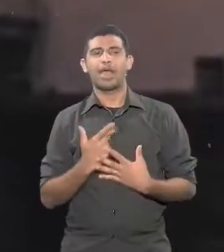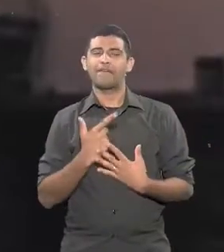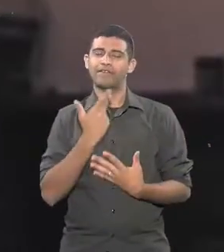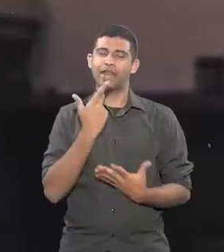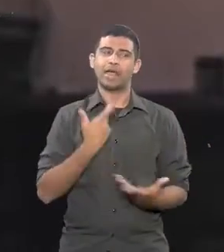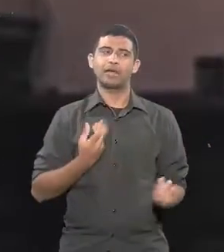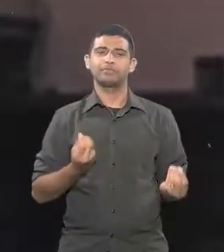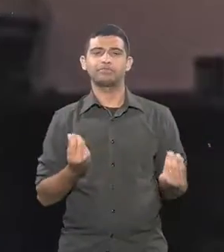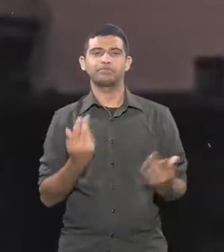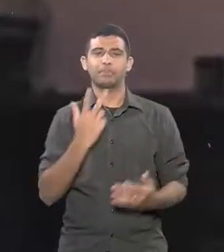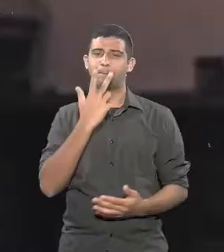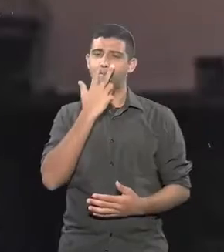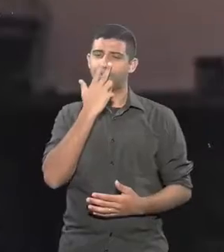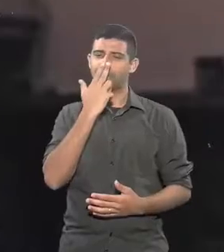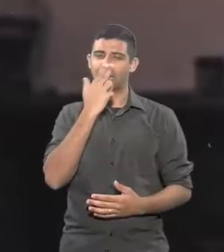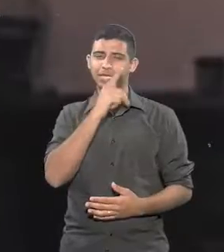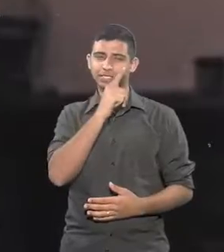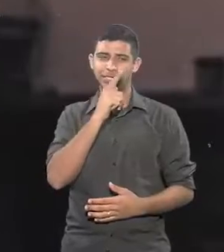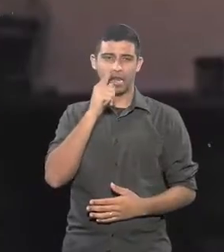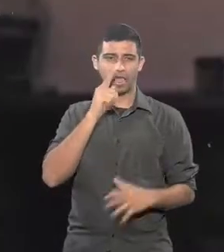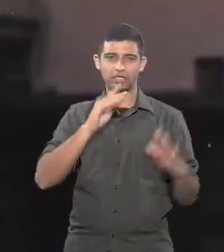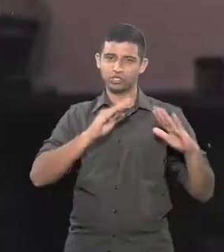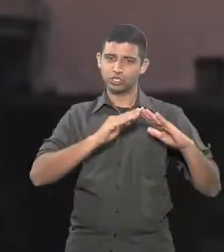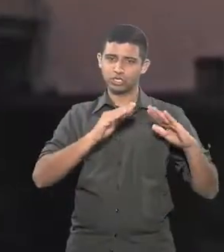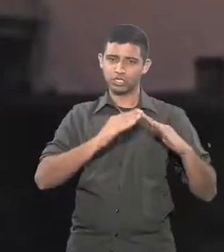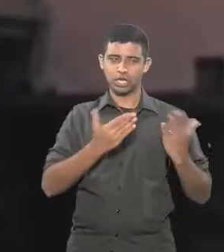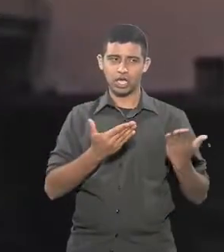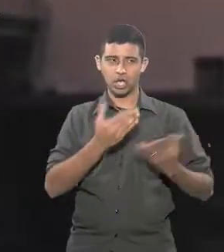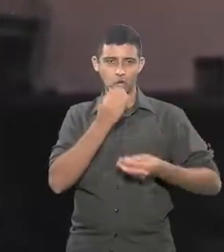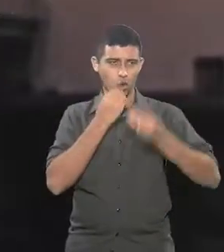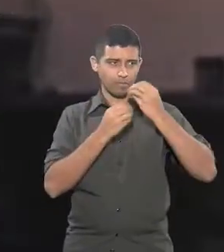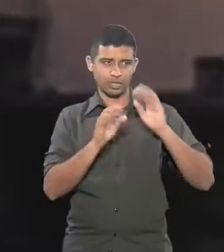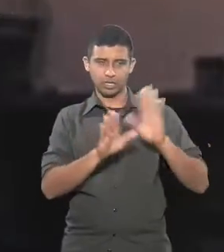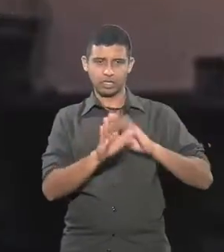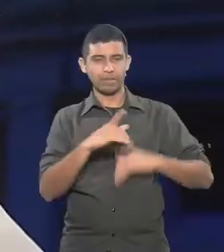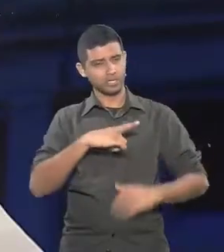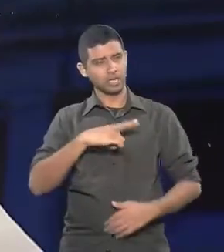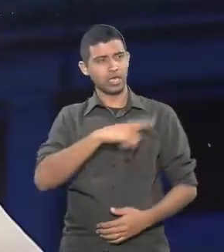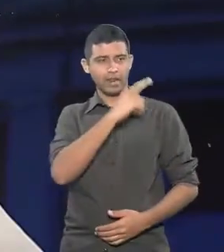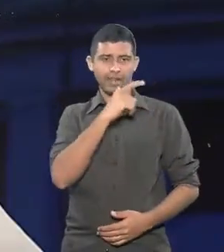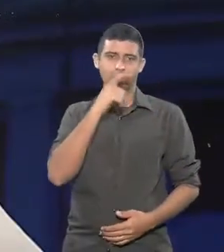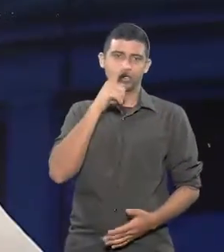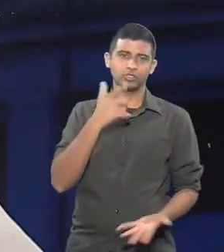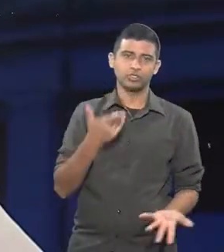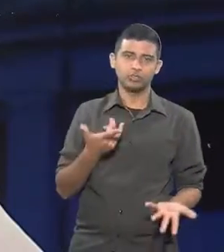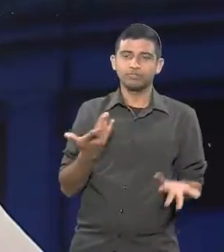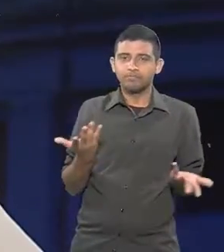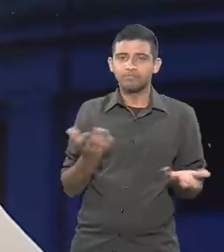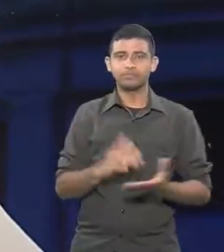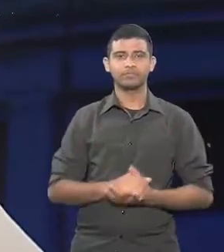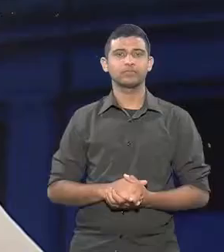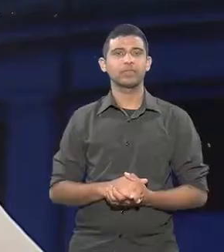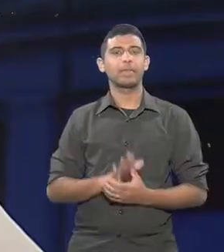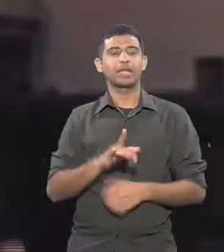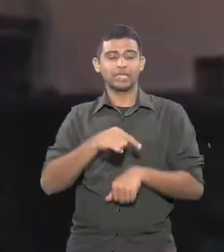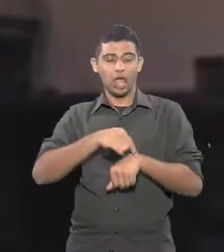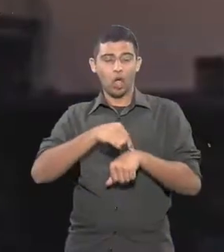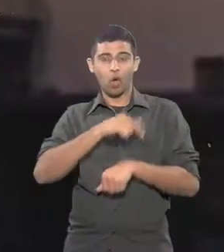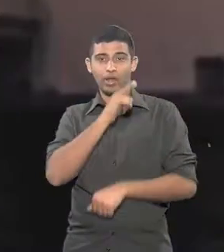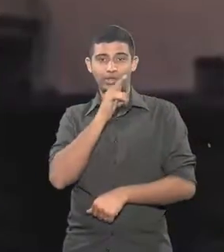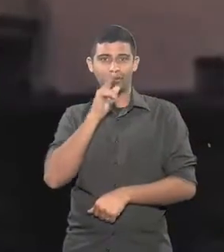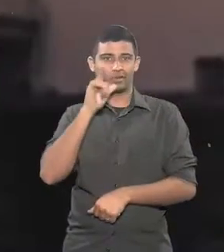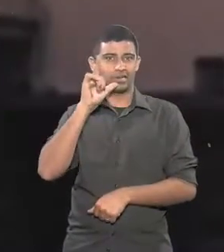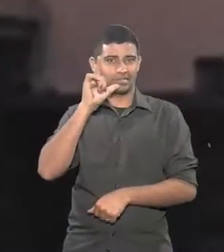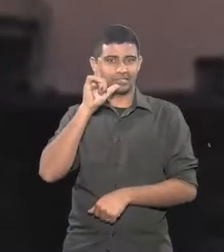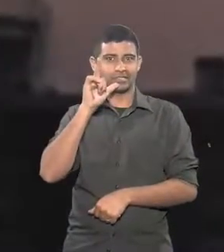tipo, isso parece que é para fazer um lanche em casa, né? Não vamos comer comida, mas a gente vai fazer um lanche, né? Então, mas aí na